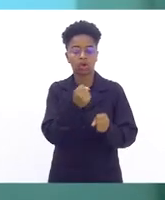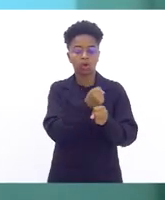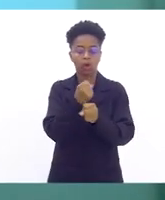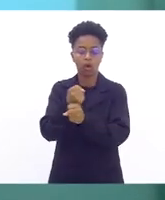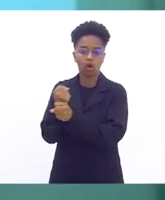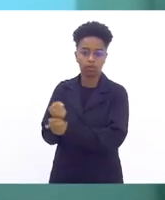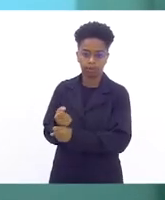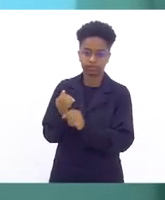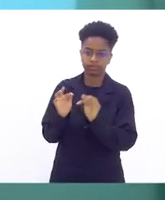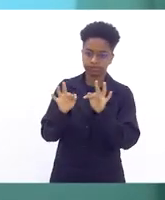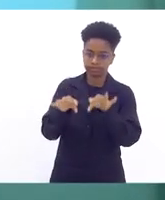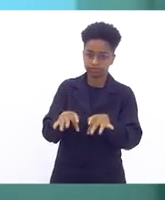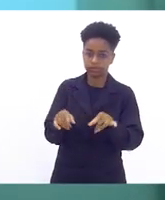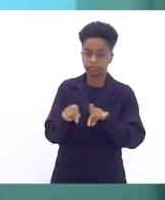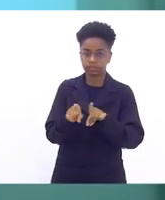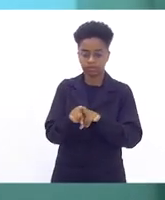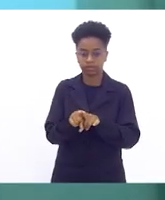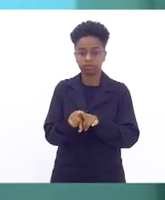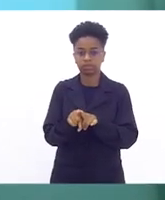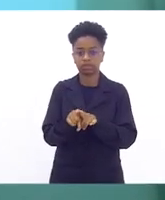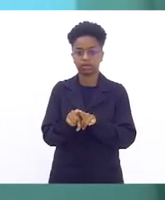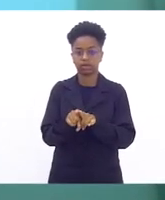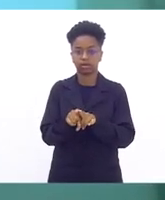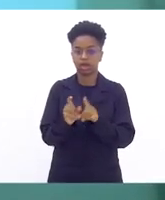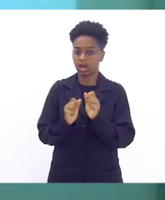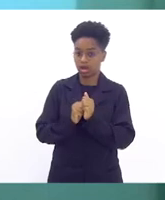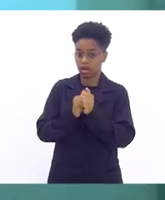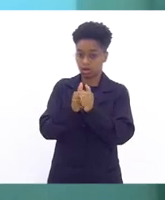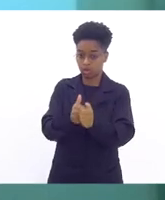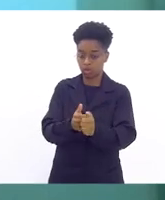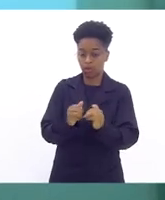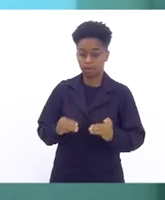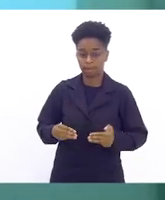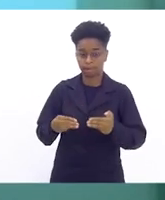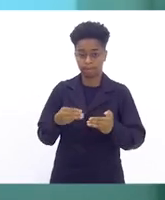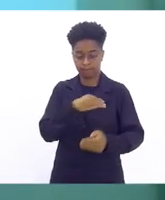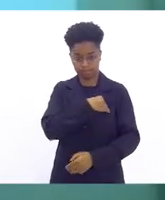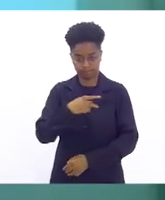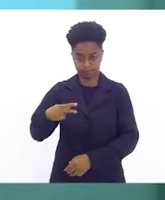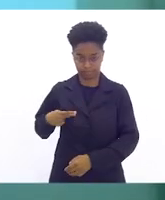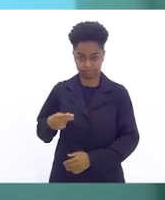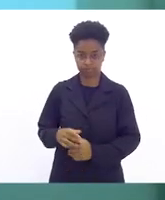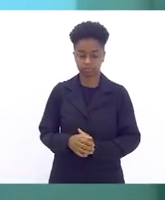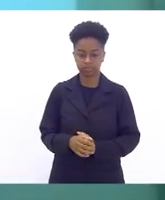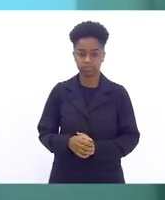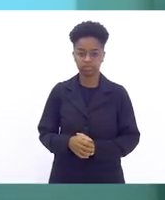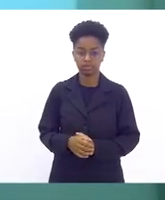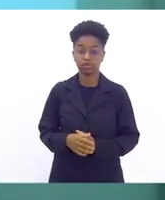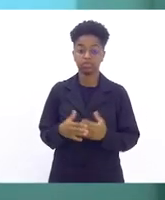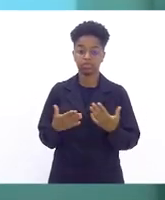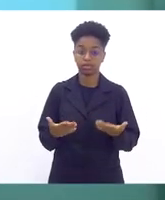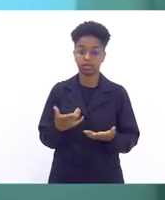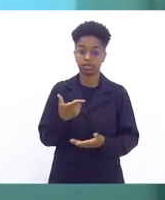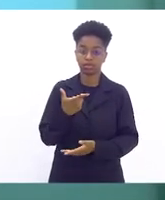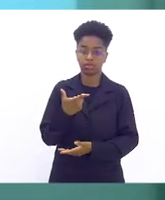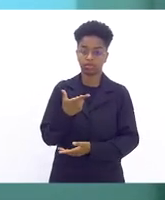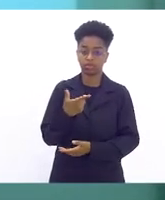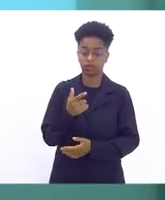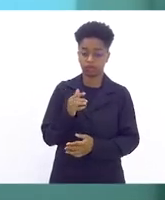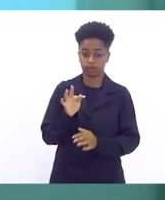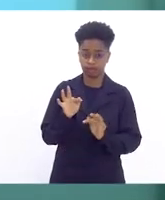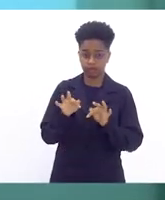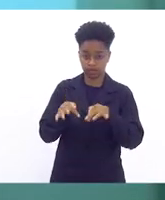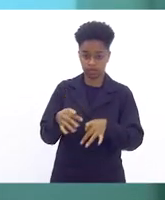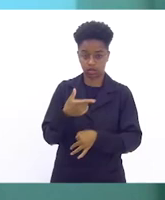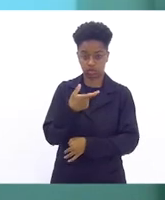estão sendo inclusive acompanhadas pelo Ministério Público e em 2000 e no fim